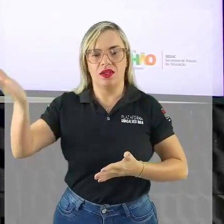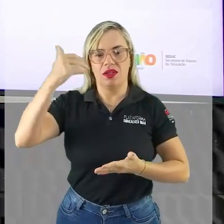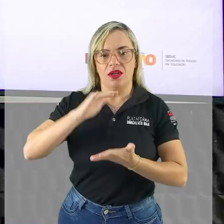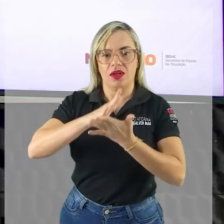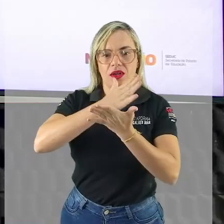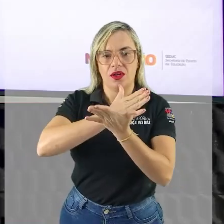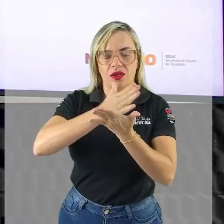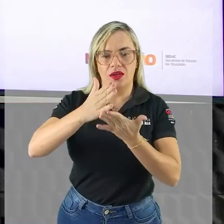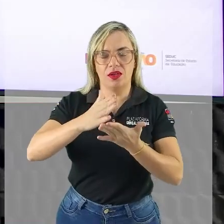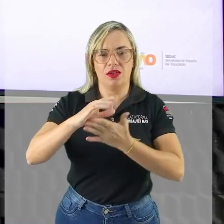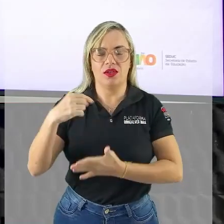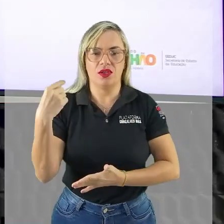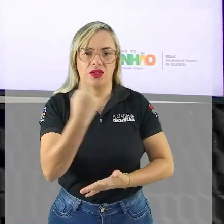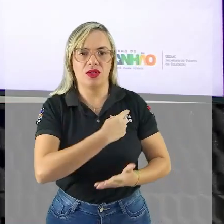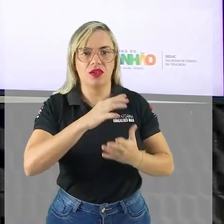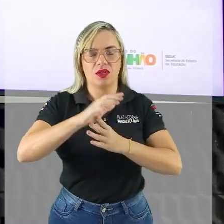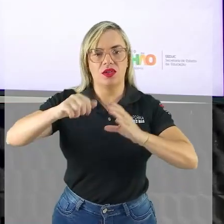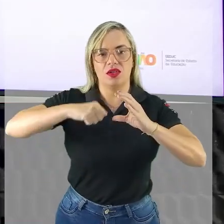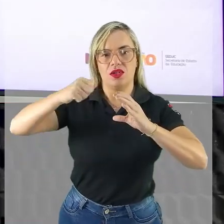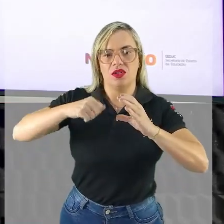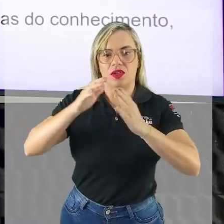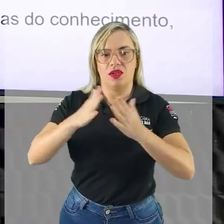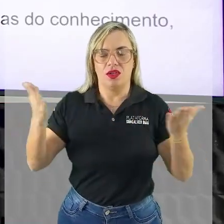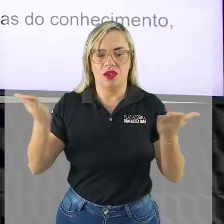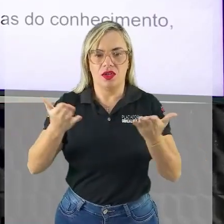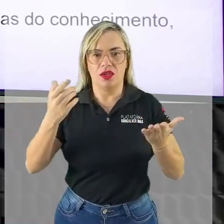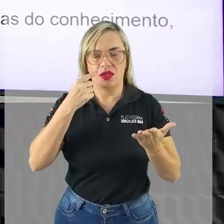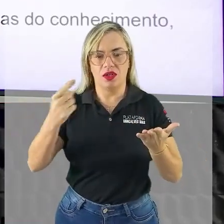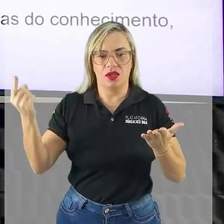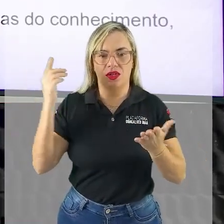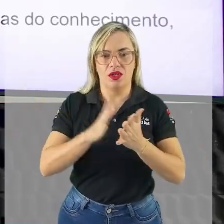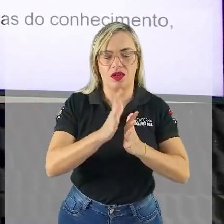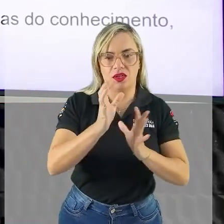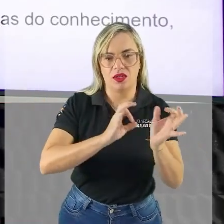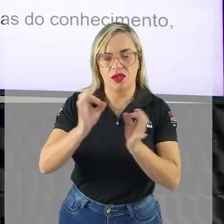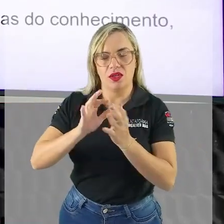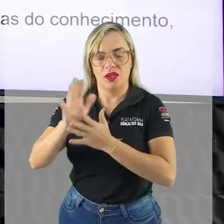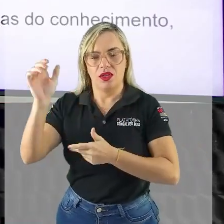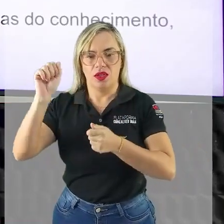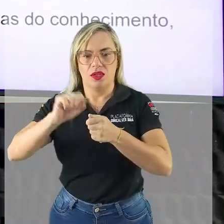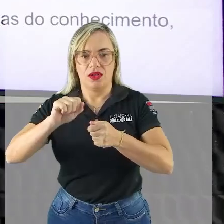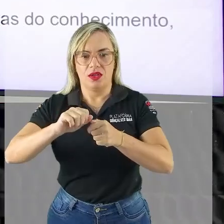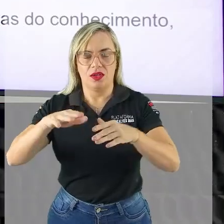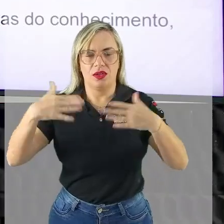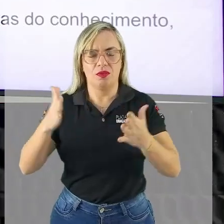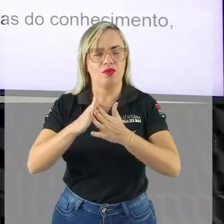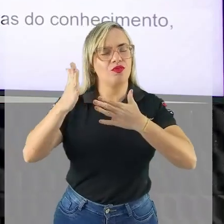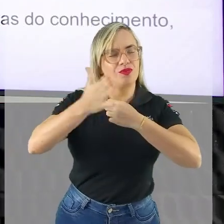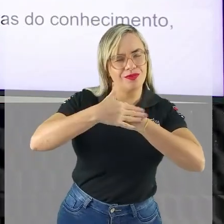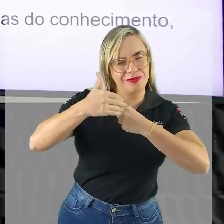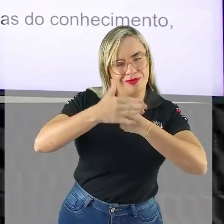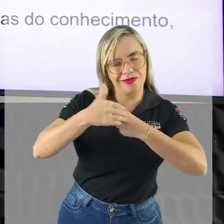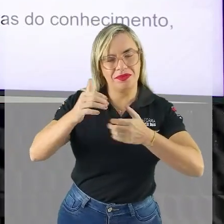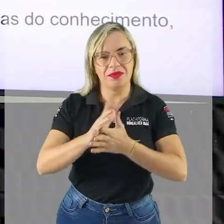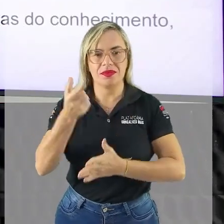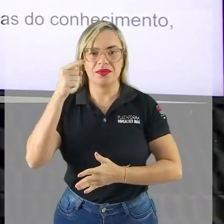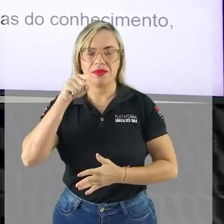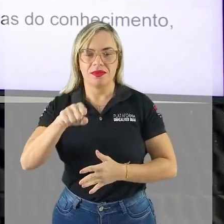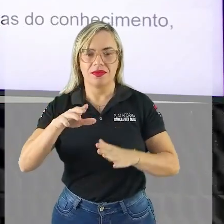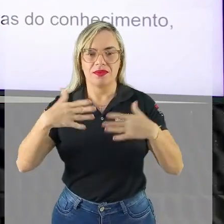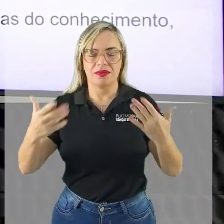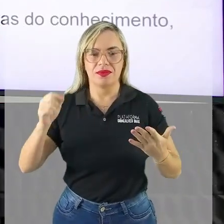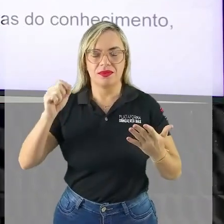vamos começar o nosso vídeo de hoje. E a aula preparada foi feita com muito carinho para